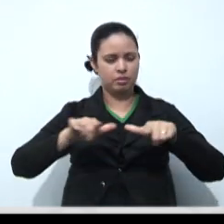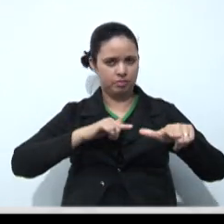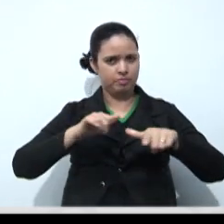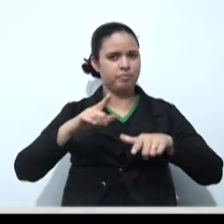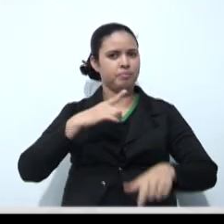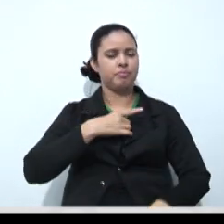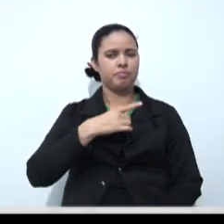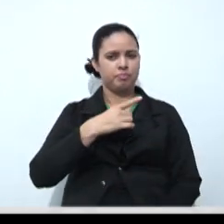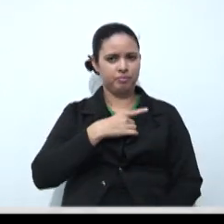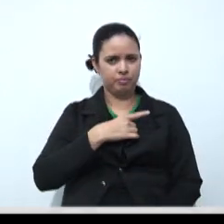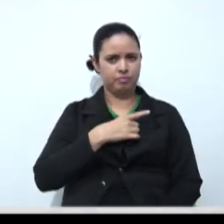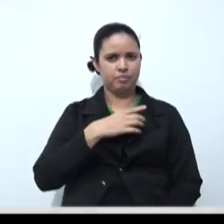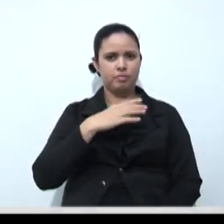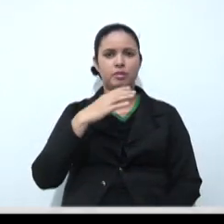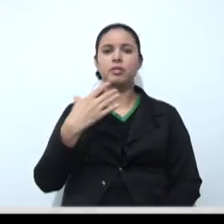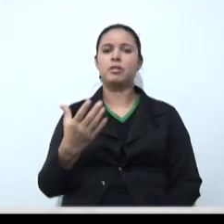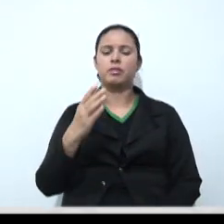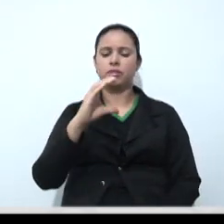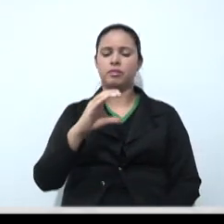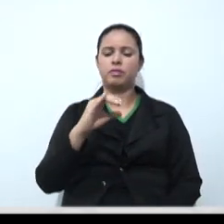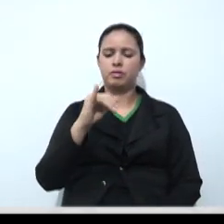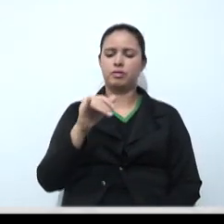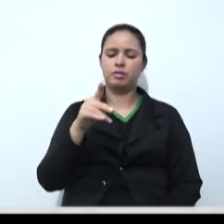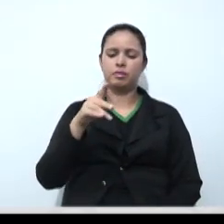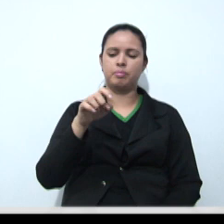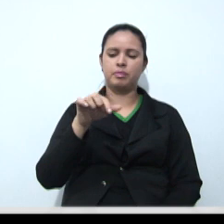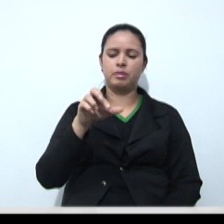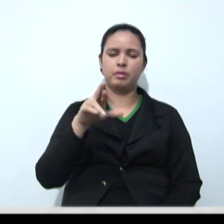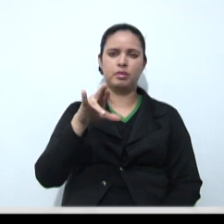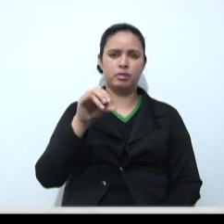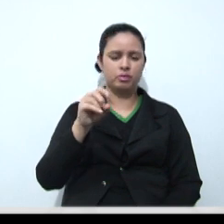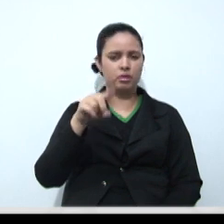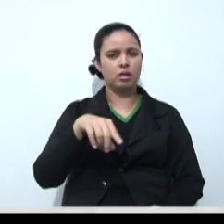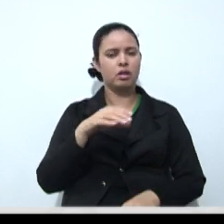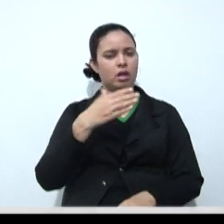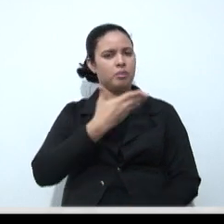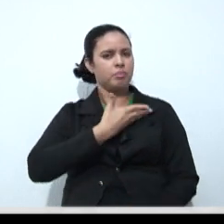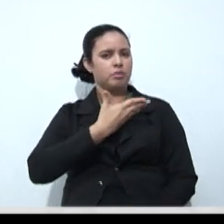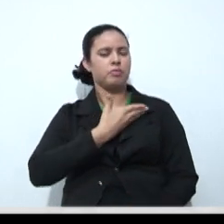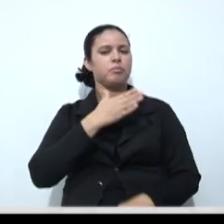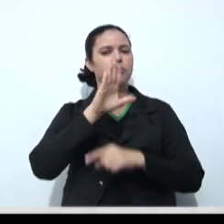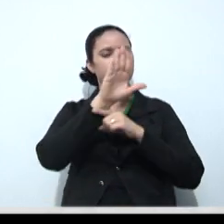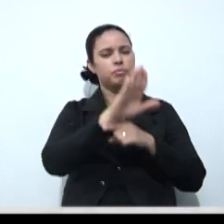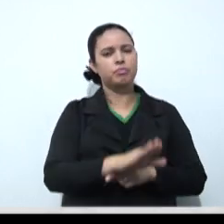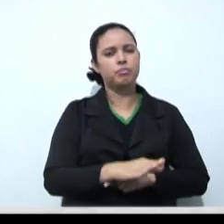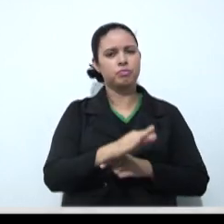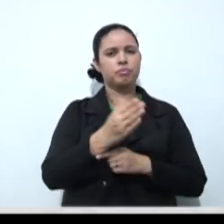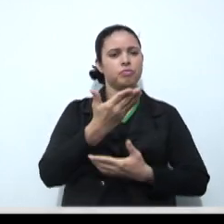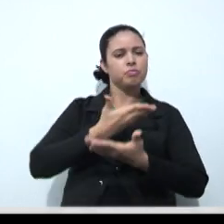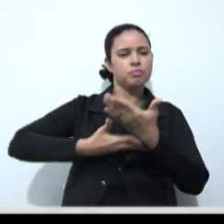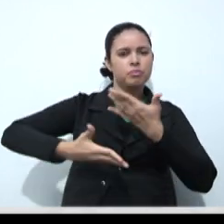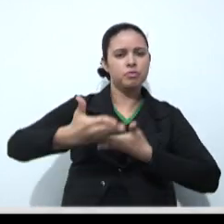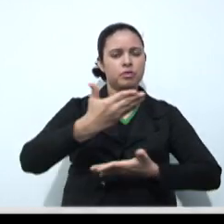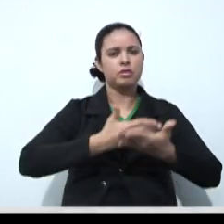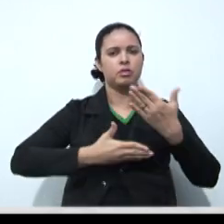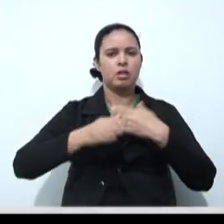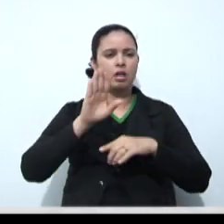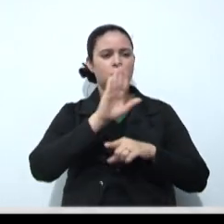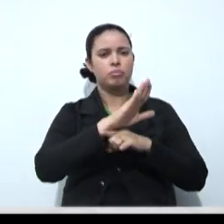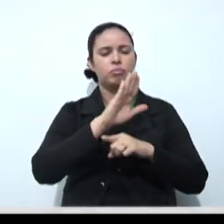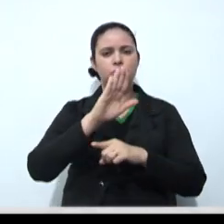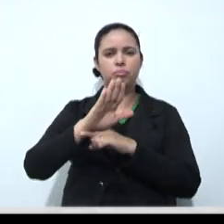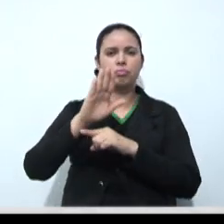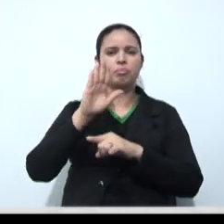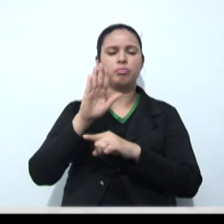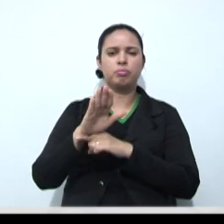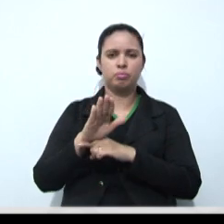organização. Ser cipeiro é ser amigo, ajudador, cuidar do bem-estar do próximo, é fazer o bem. O trabalho do cipeiro